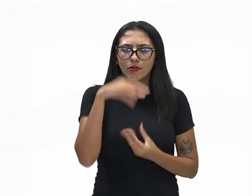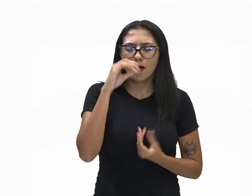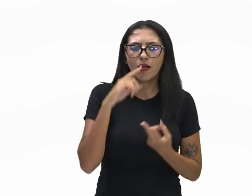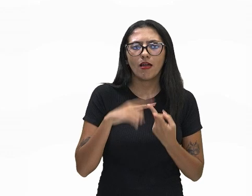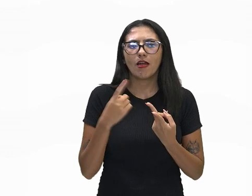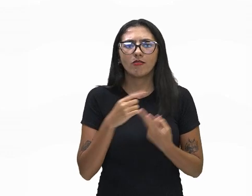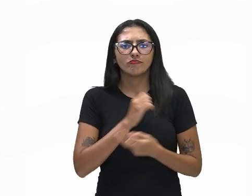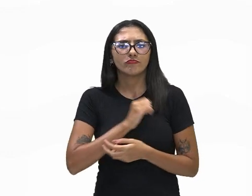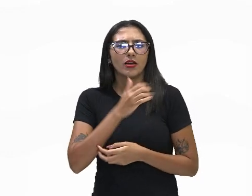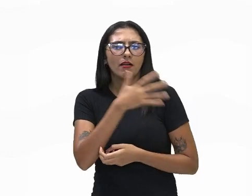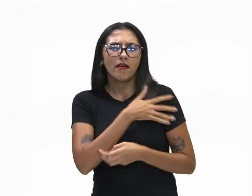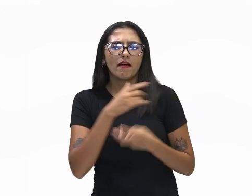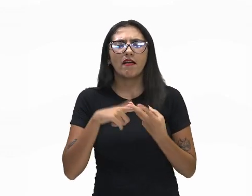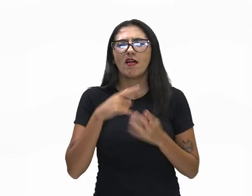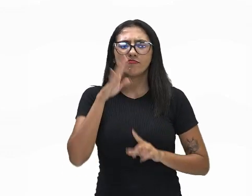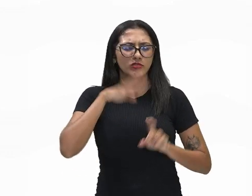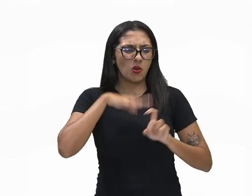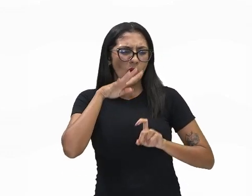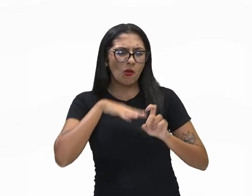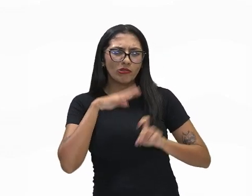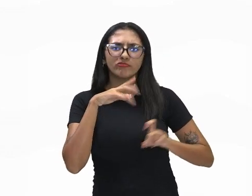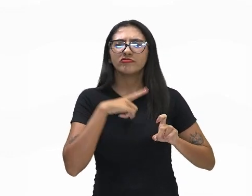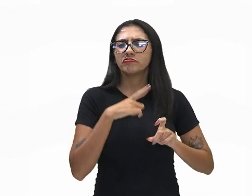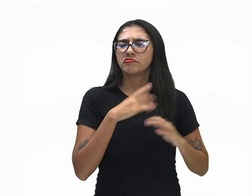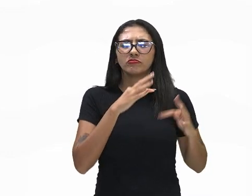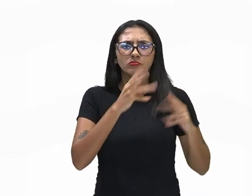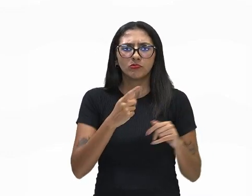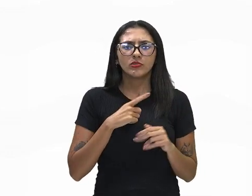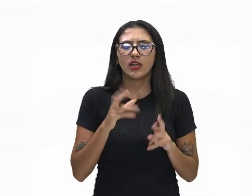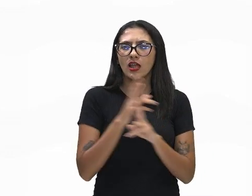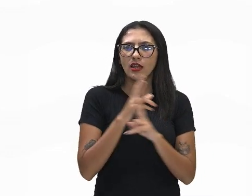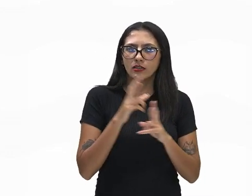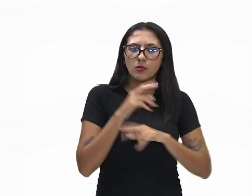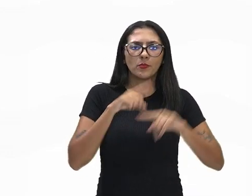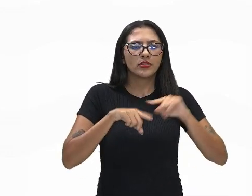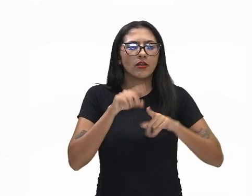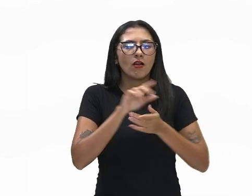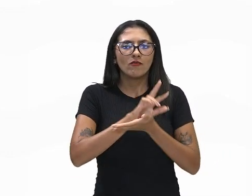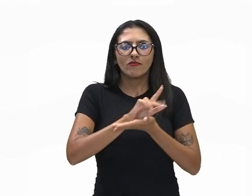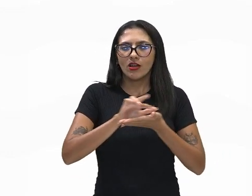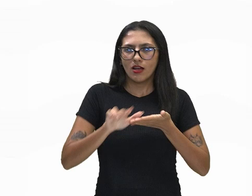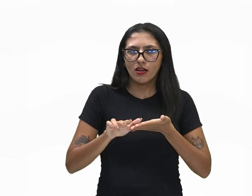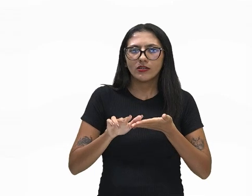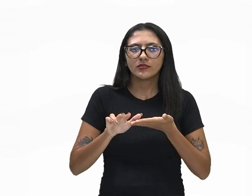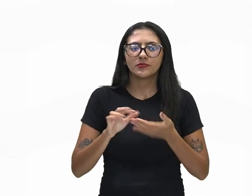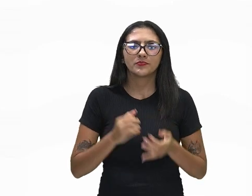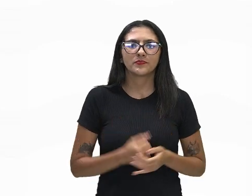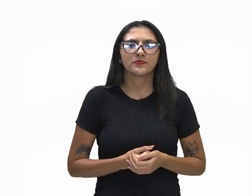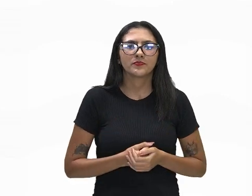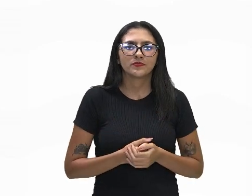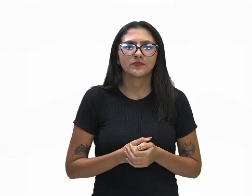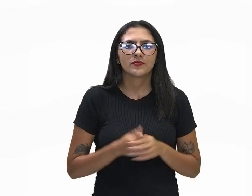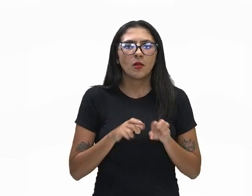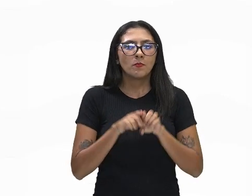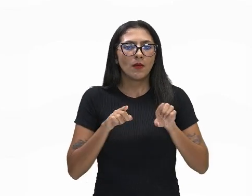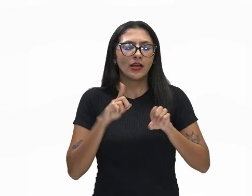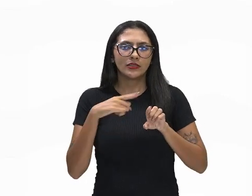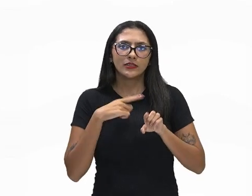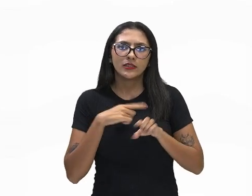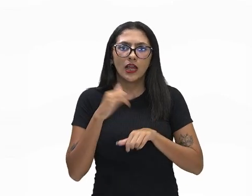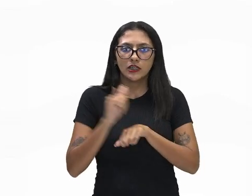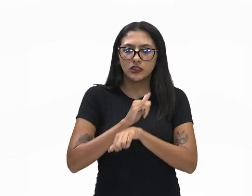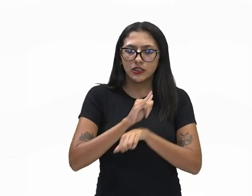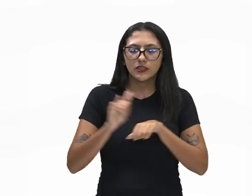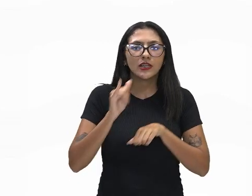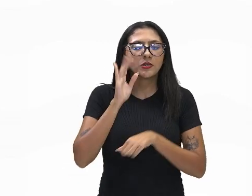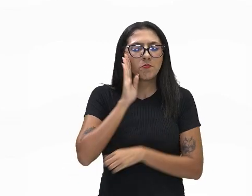soldados e diversos equipamentos são usados, né? Mas de forma mais clara, a estratégia, o